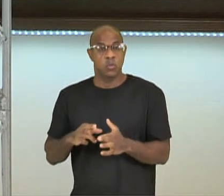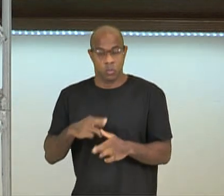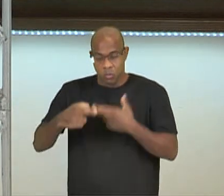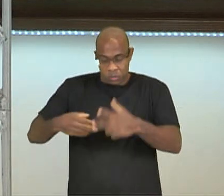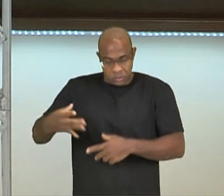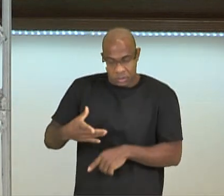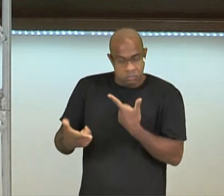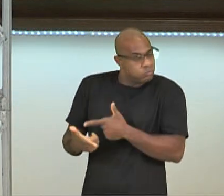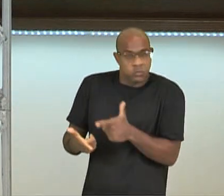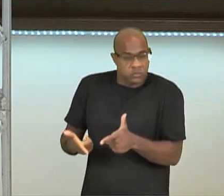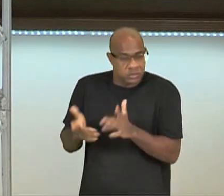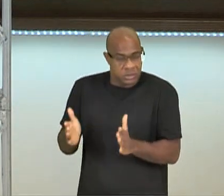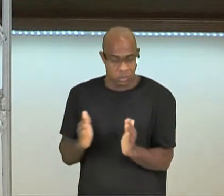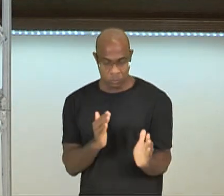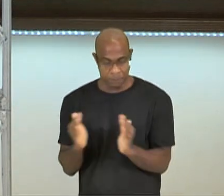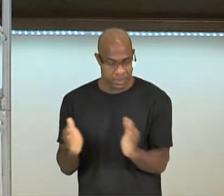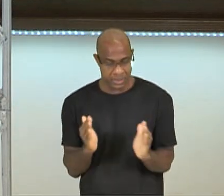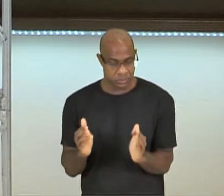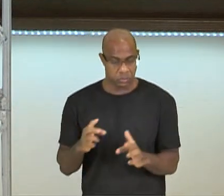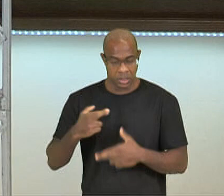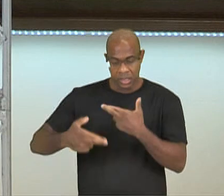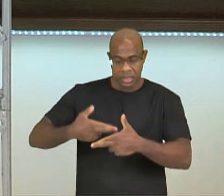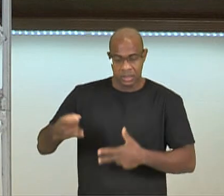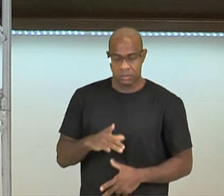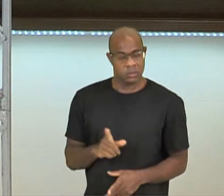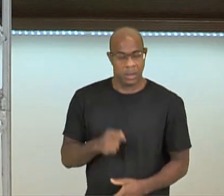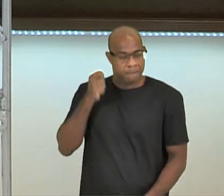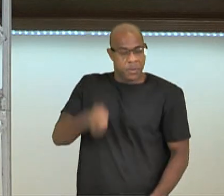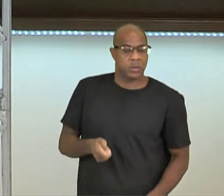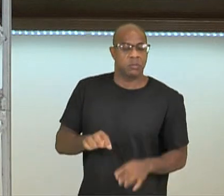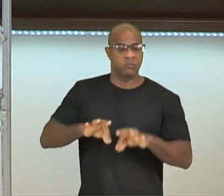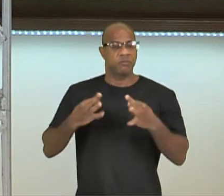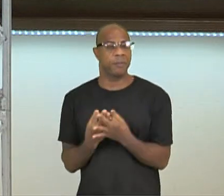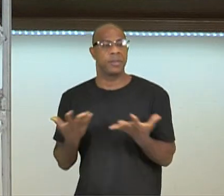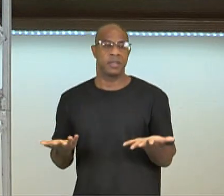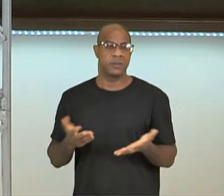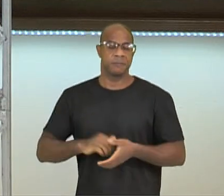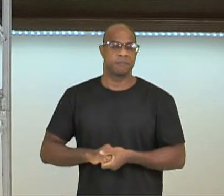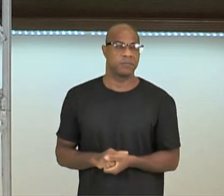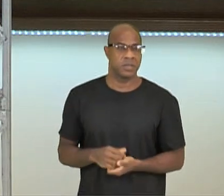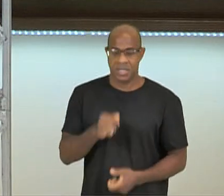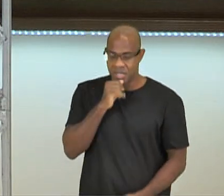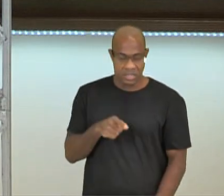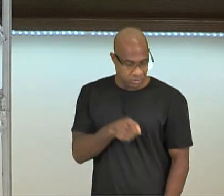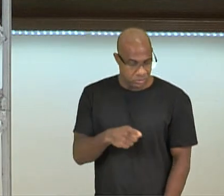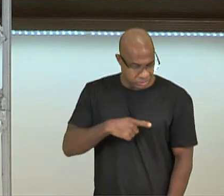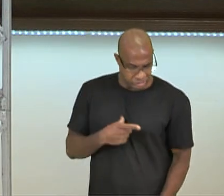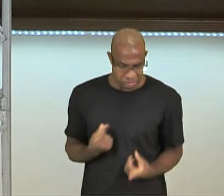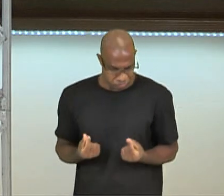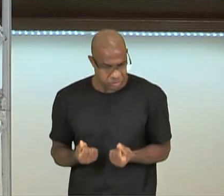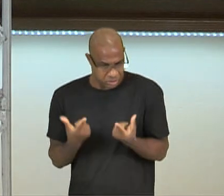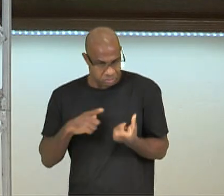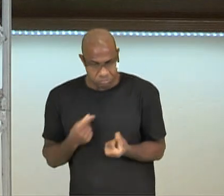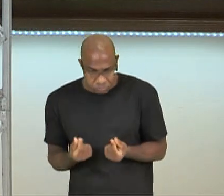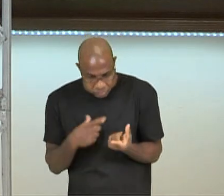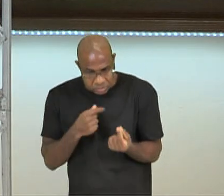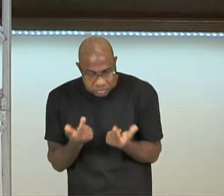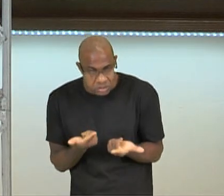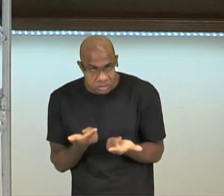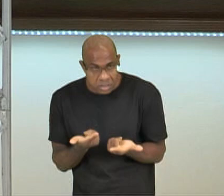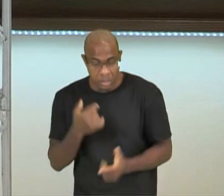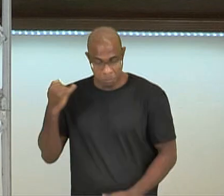você tem dinheiro, era muito importante você estar dentro do seio da igreja, né? Então